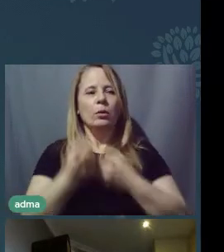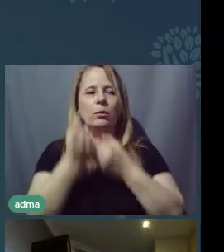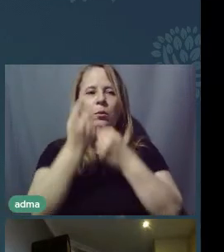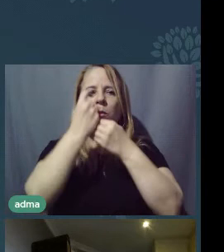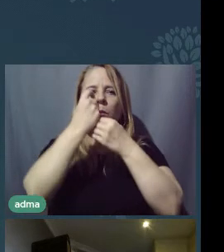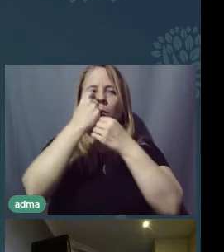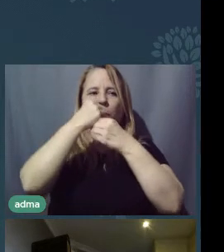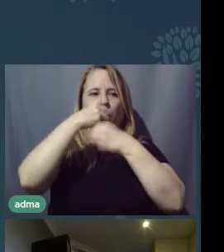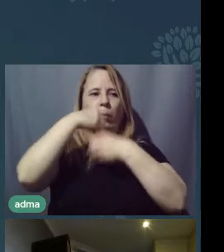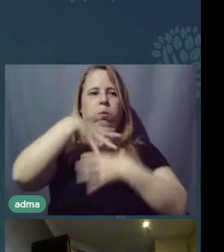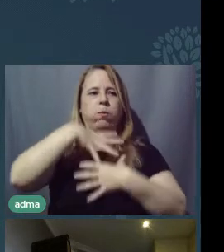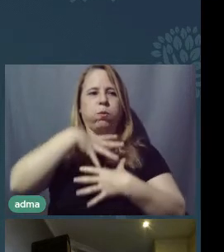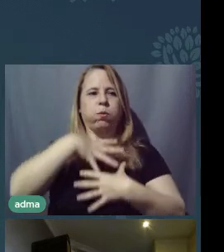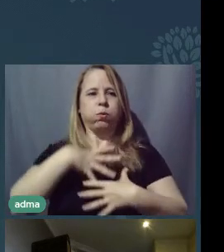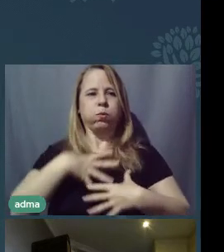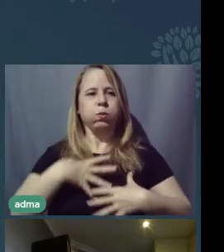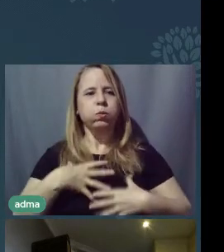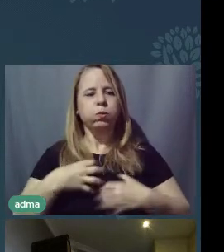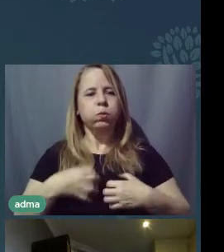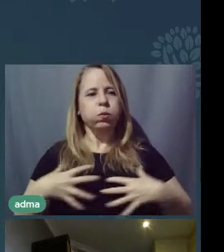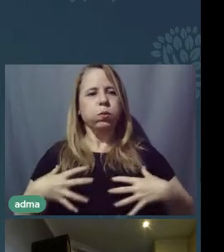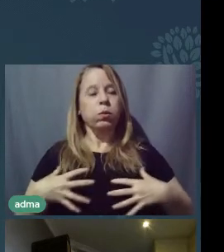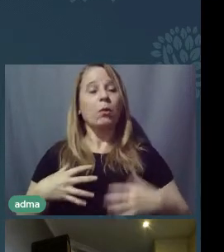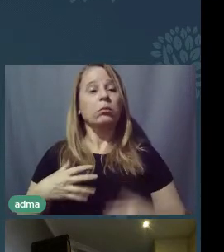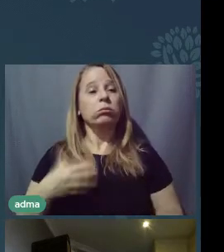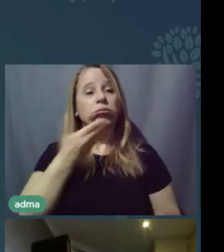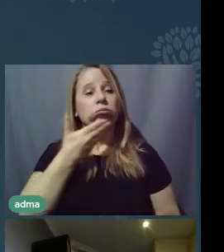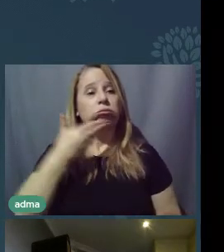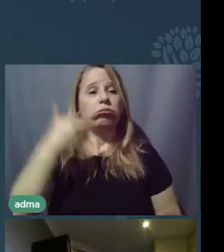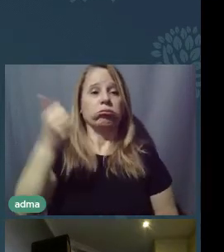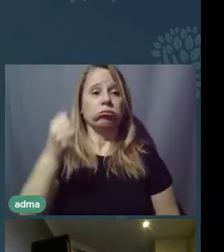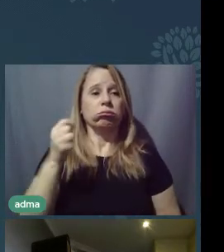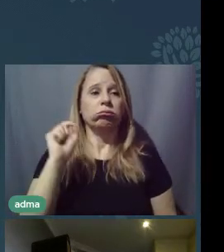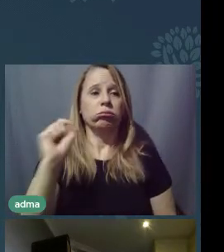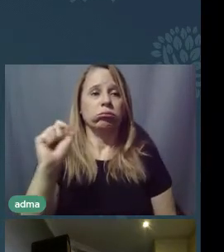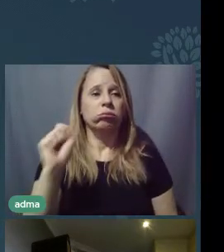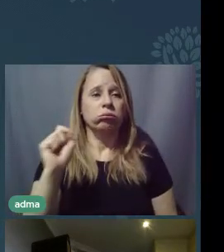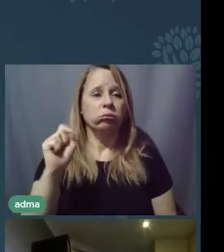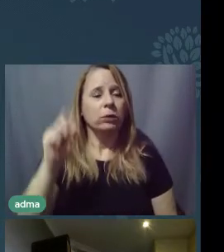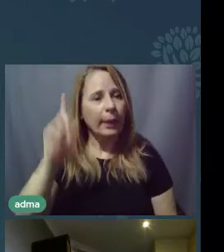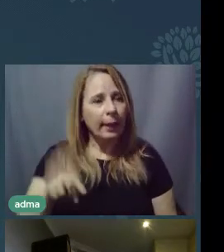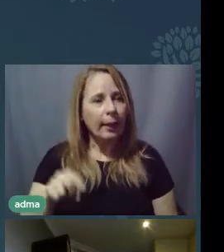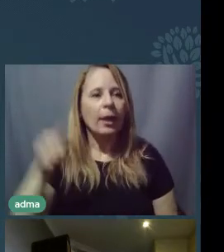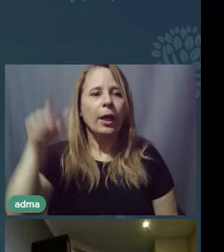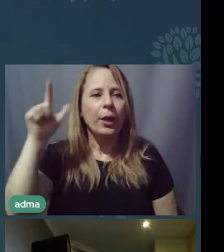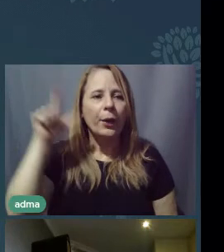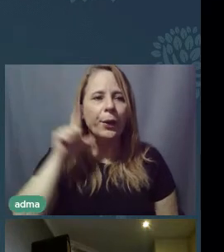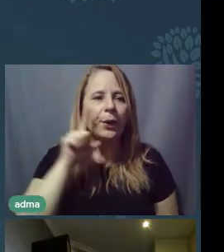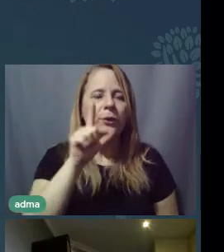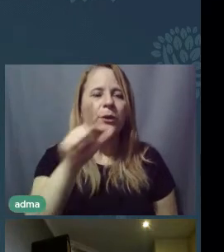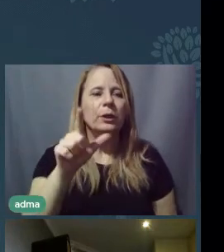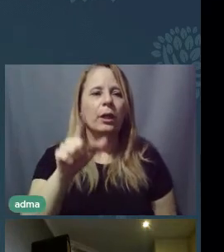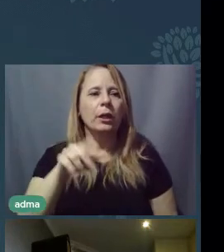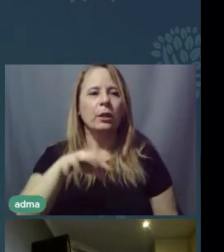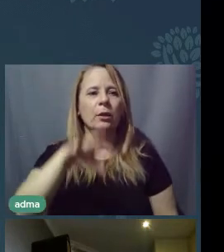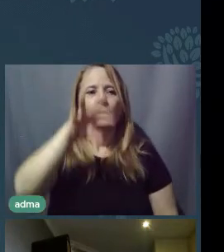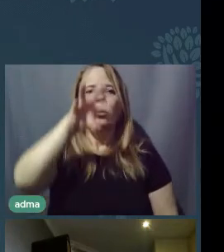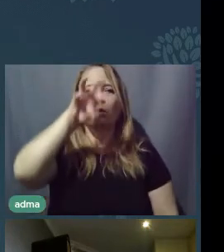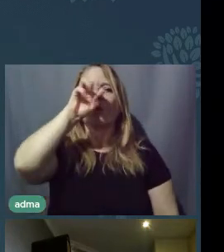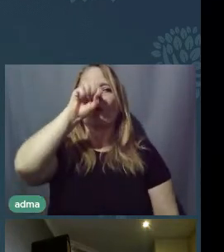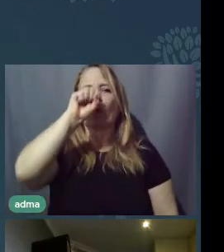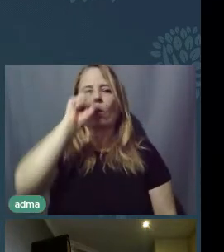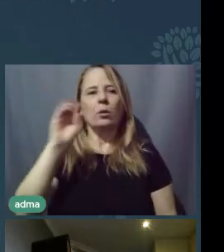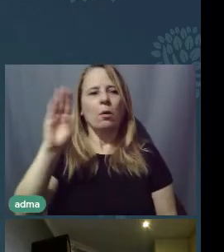tá? A vantagem da ventilação não invasiva é a restauração do volume minuto basal,